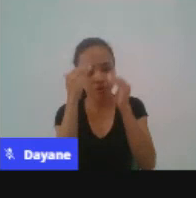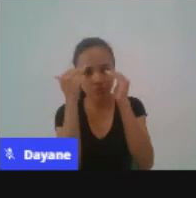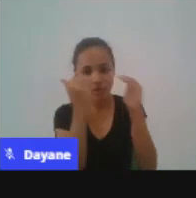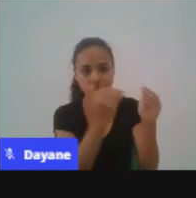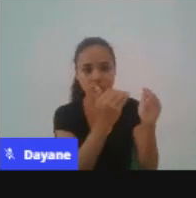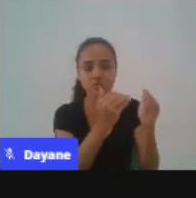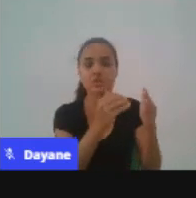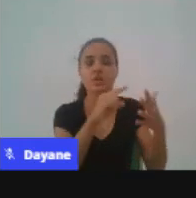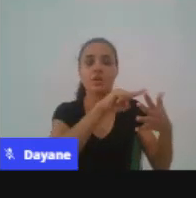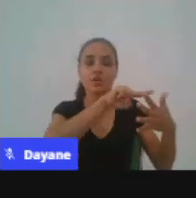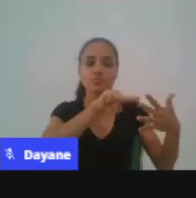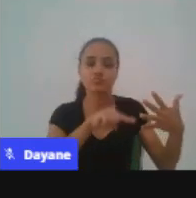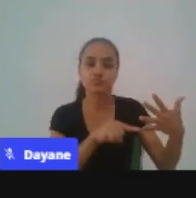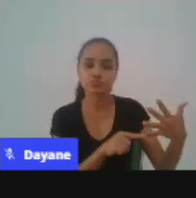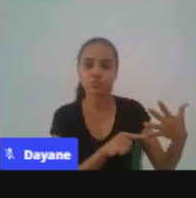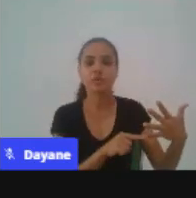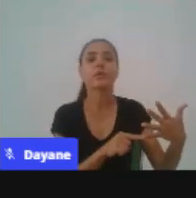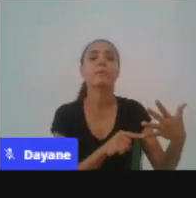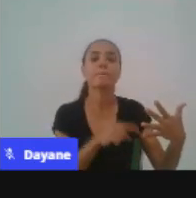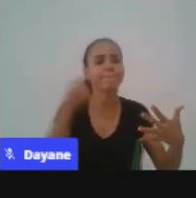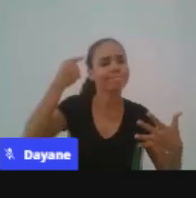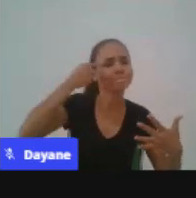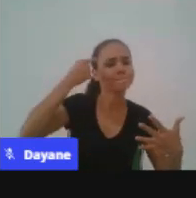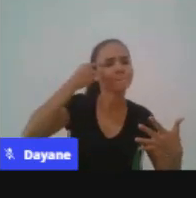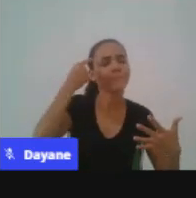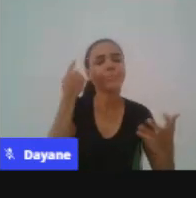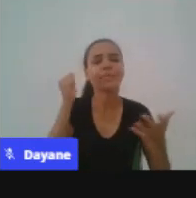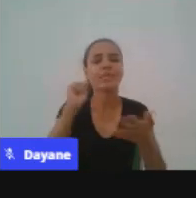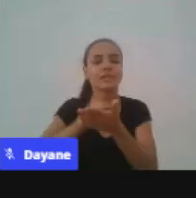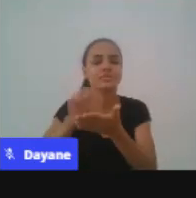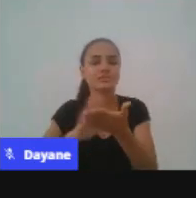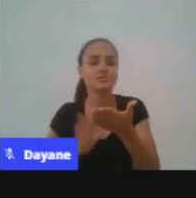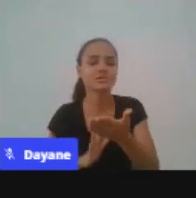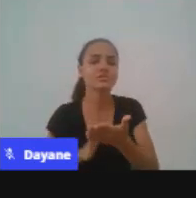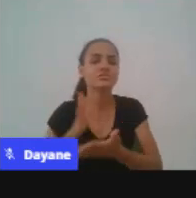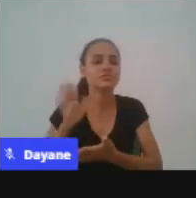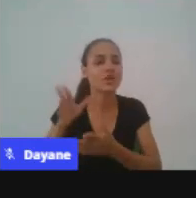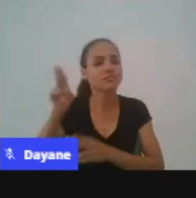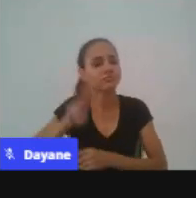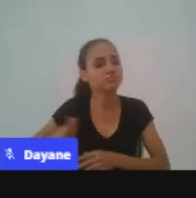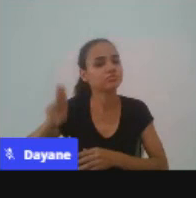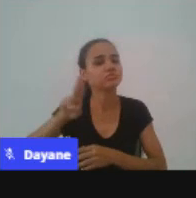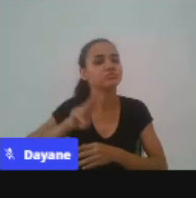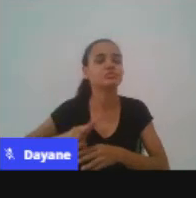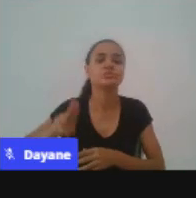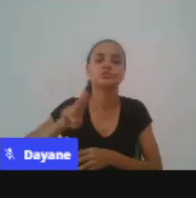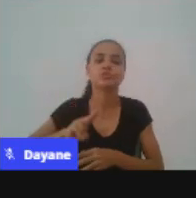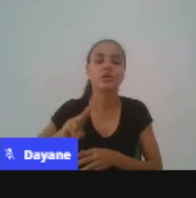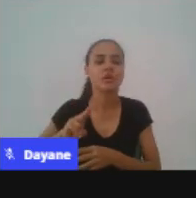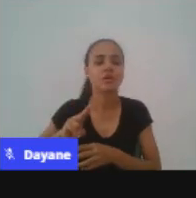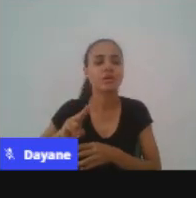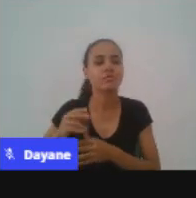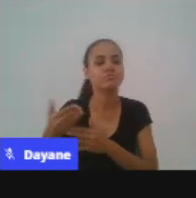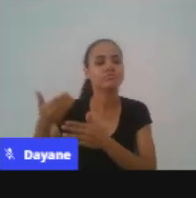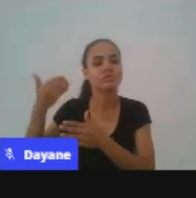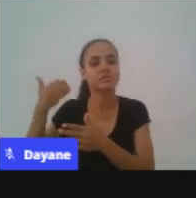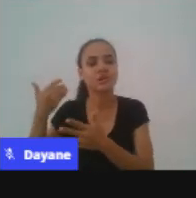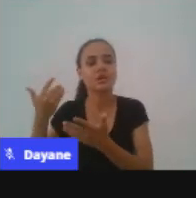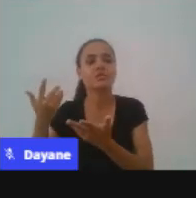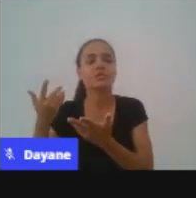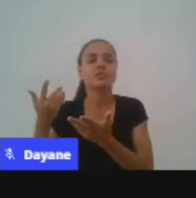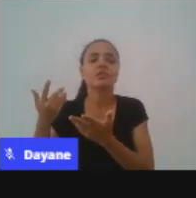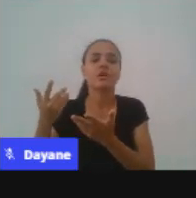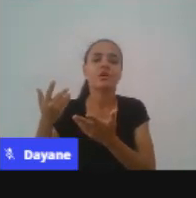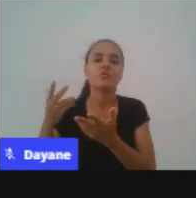foram pré-testadas, atividades que já foram utilizadas por outras redes de ensino ou por outras provas, e que então ela,